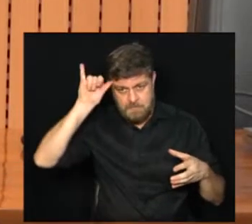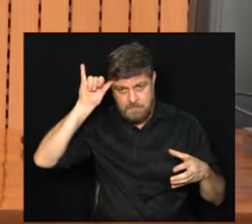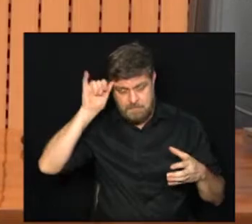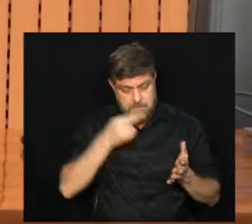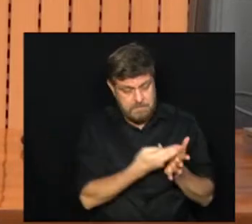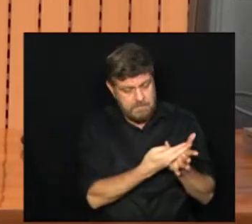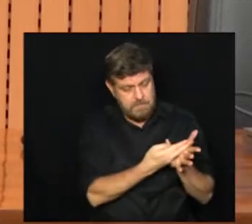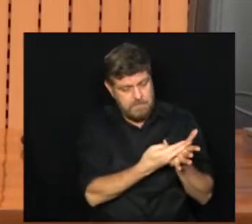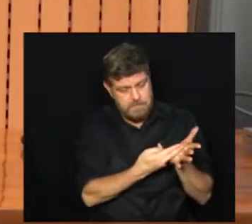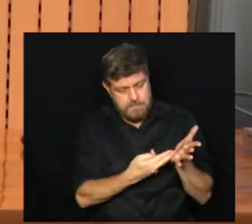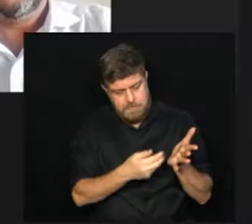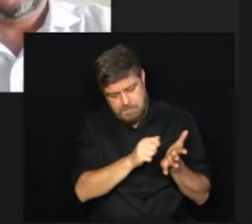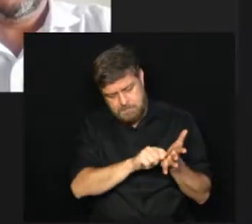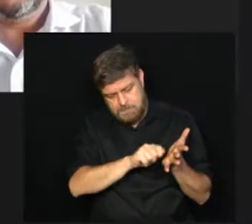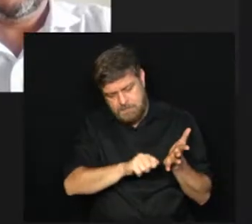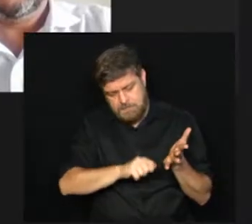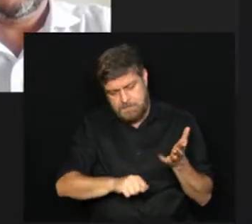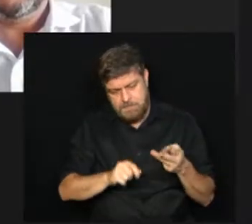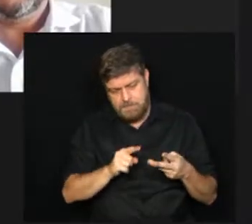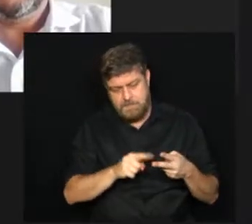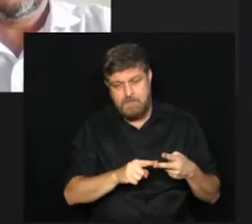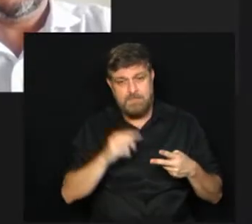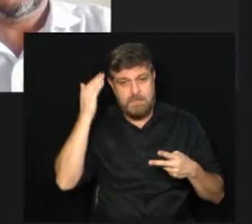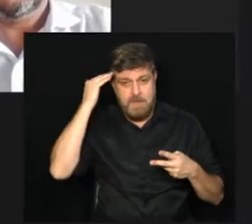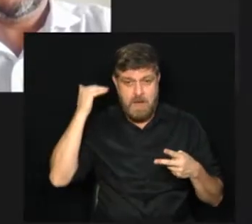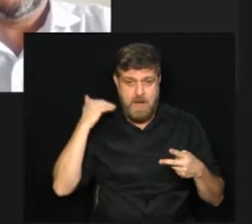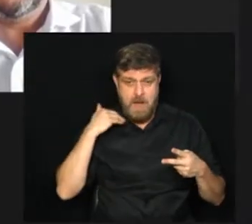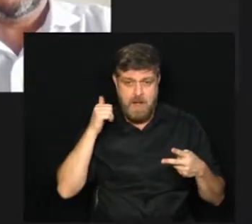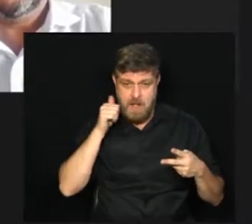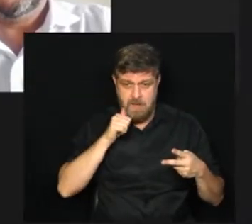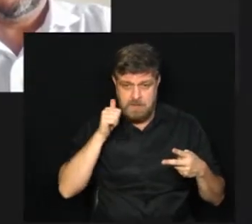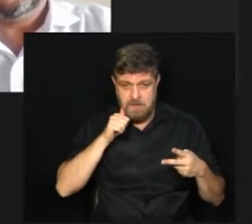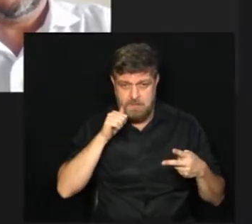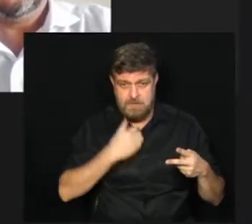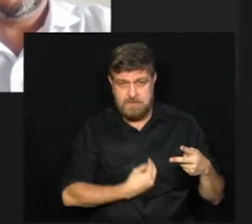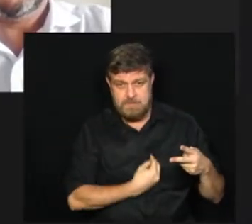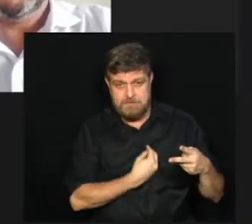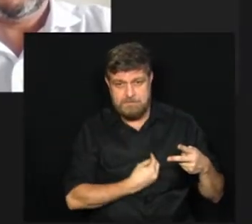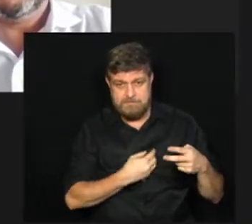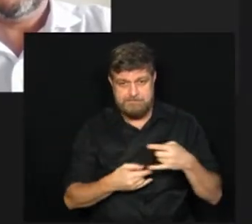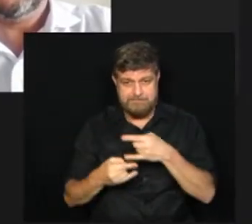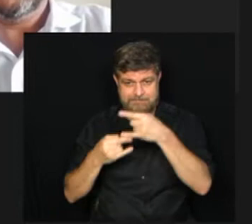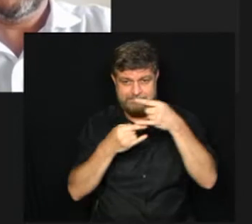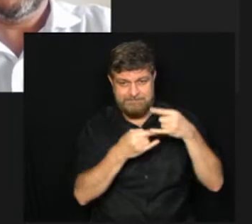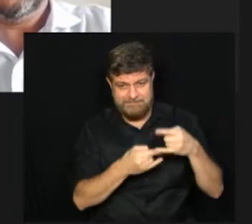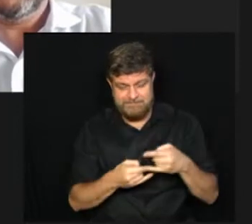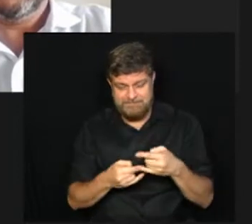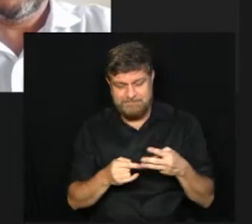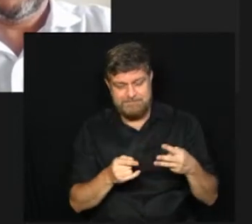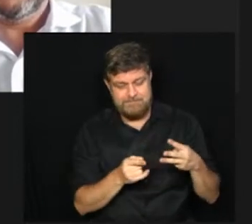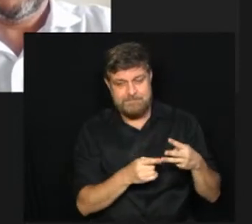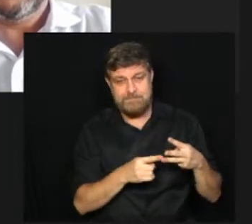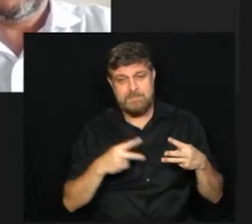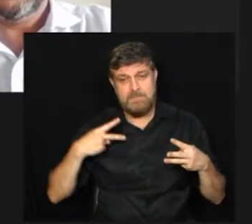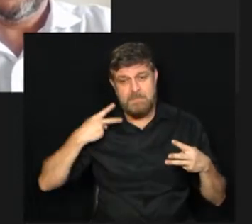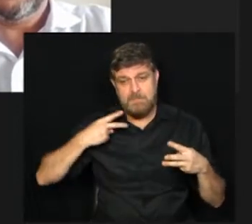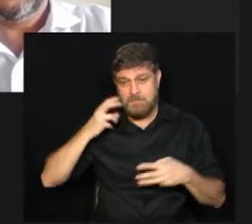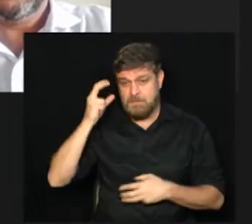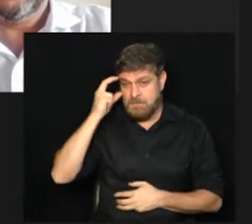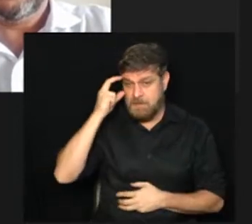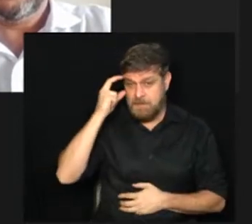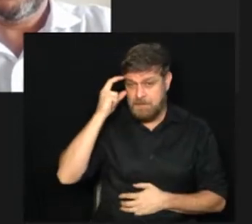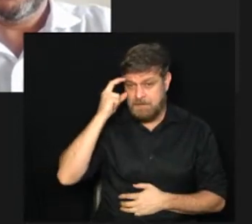comissão, a vereadora Débora Palermo, que também está presente aqui de forma remota, e o vereador Carlinhos Camelô